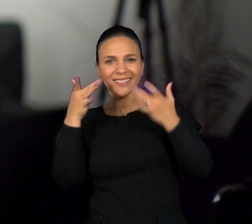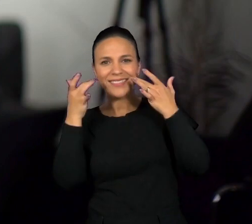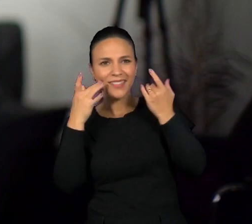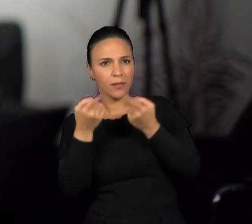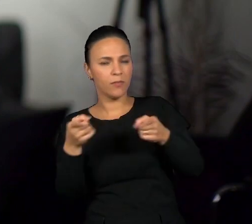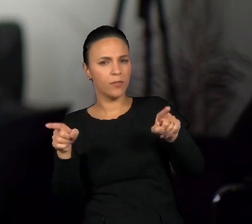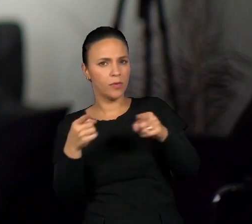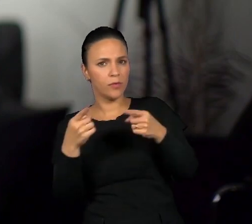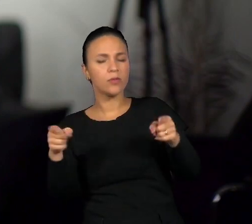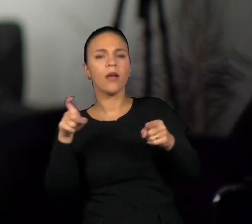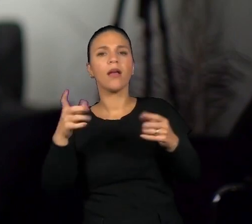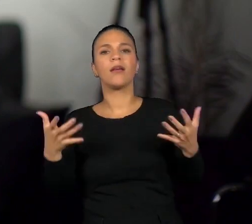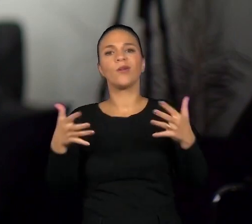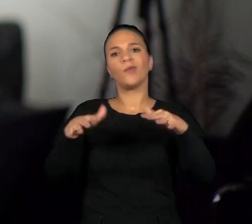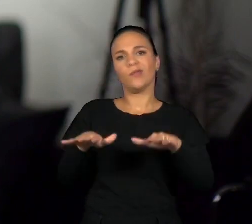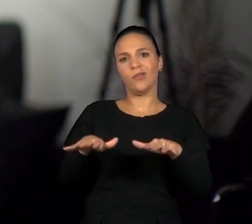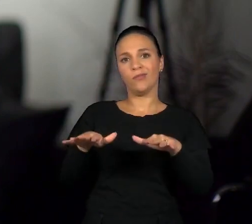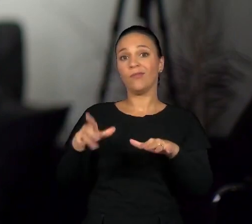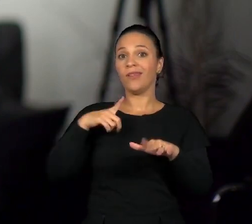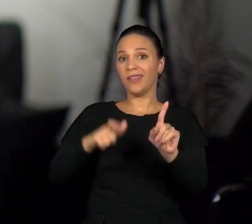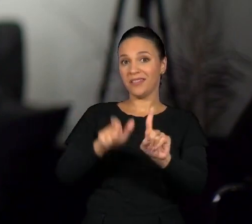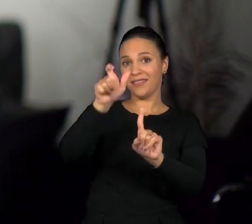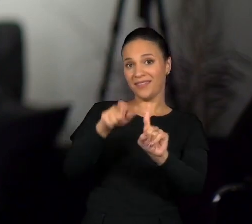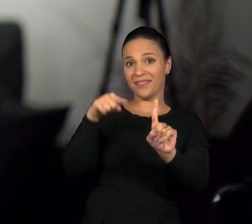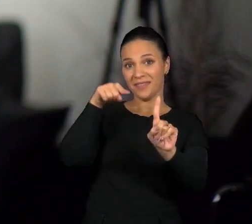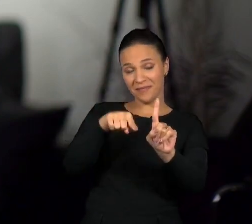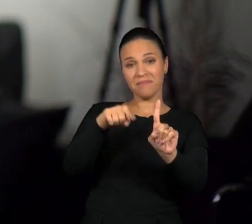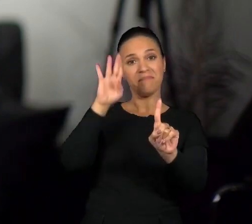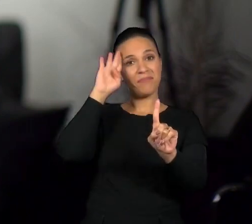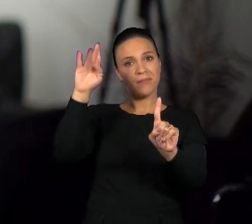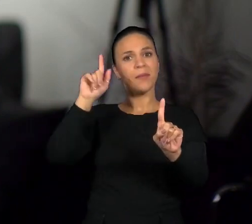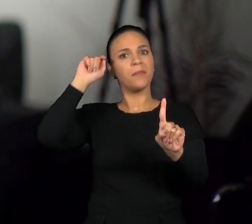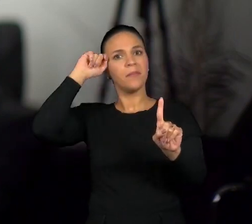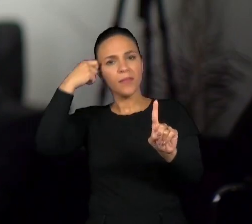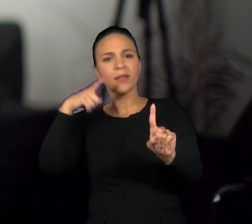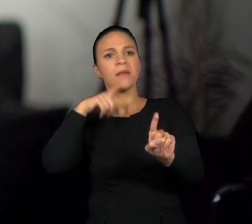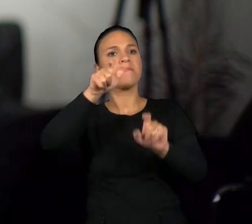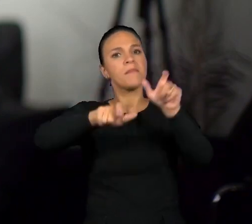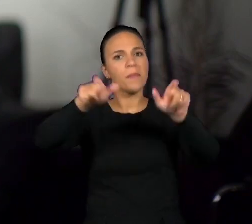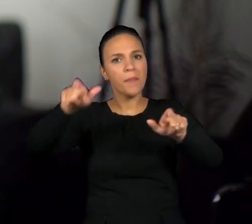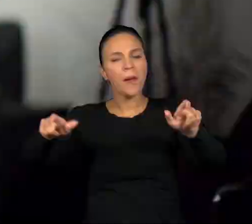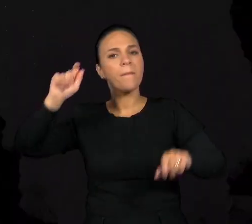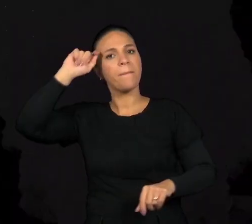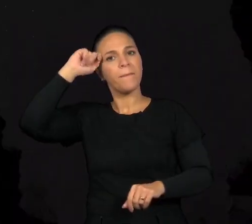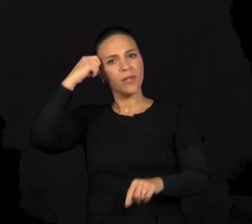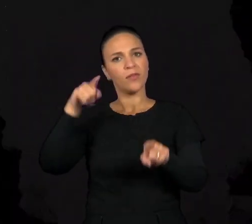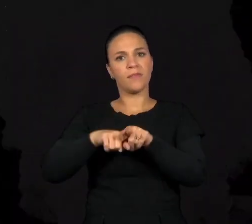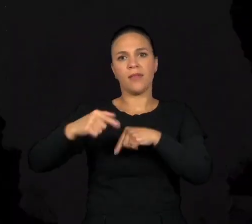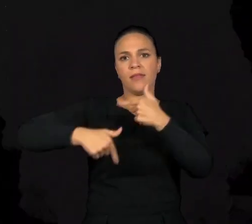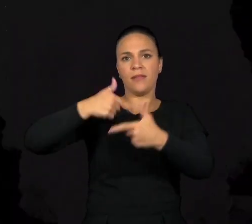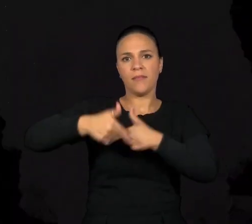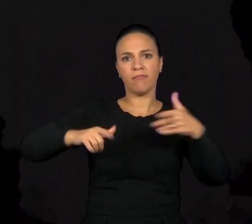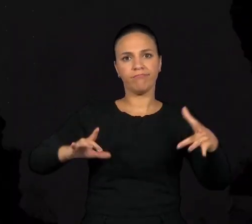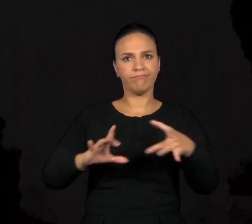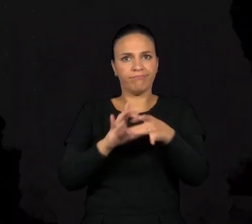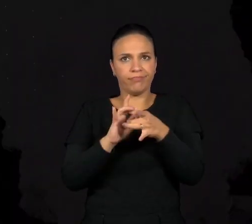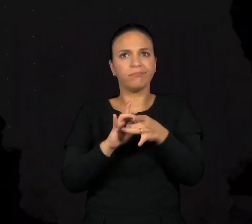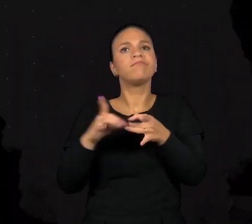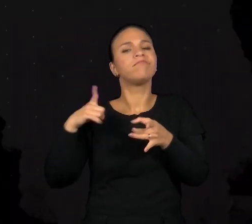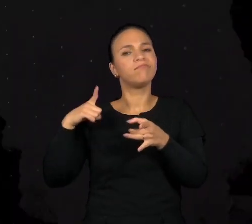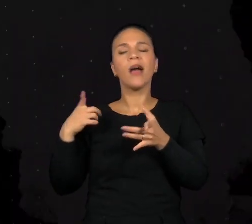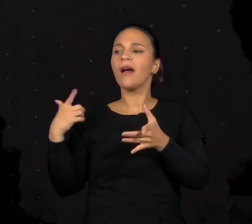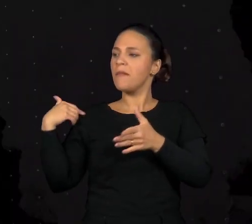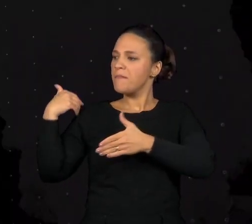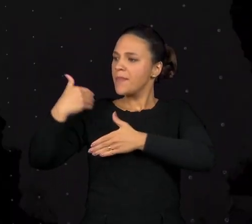de forma inclusiva. A gente tem a Dorothy preta, a gente tem pretos dentro do nosso trabalho. Isso foi uma